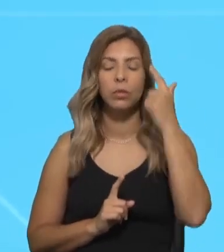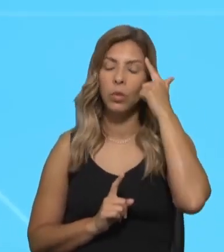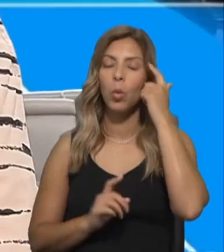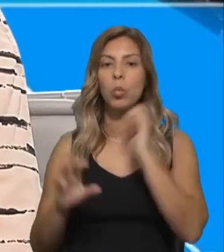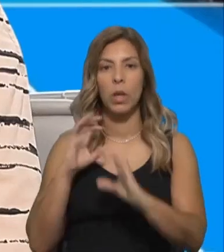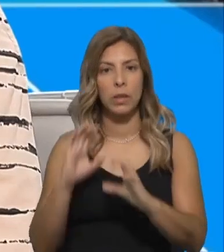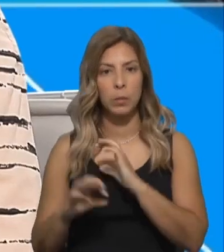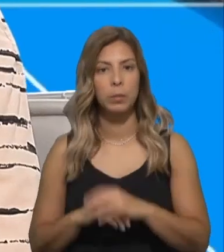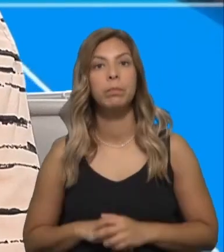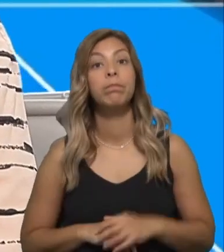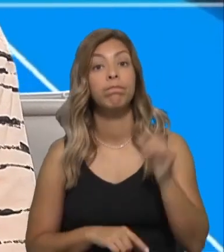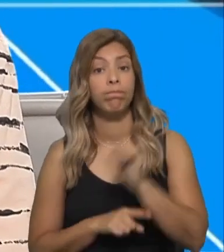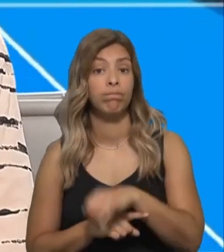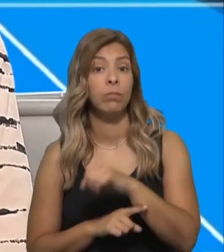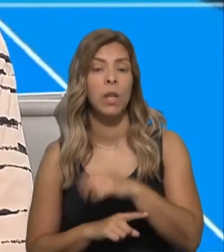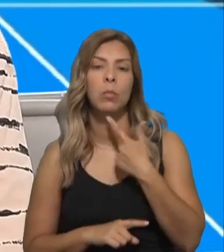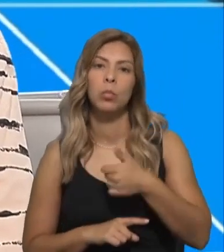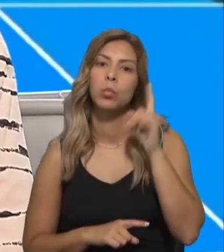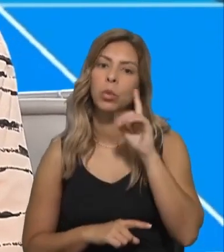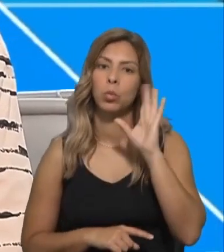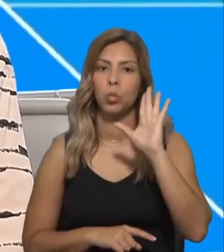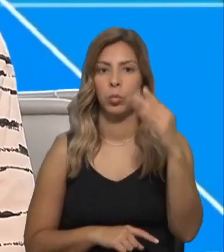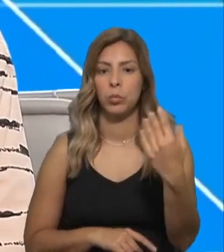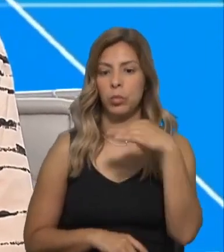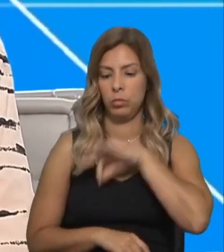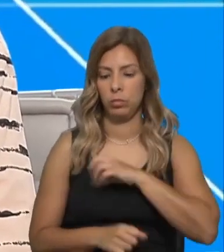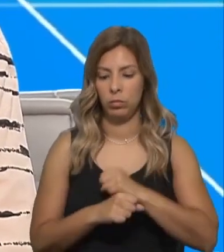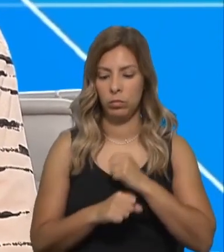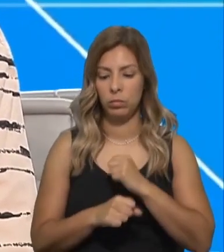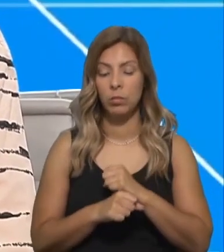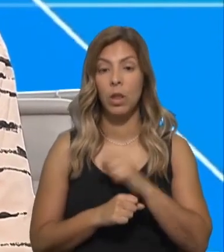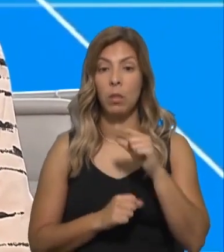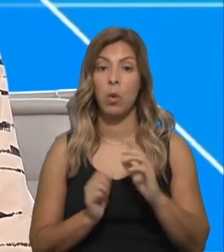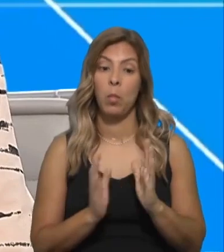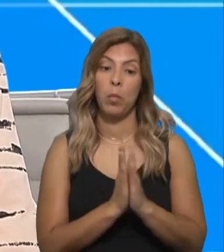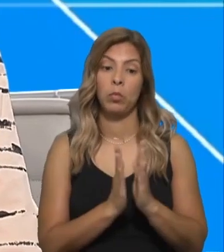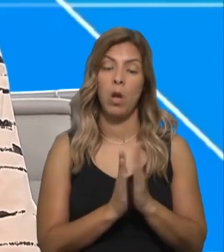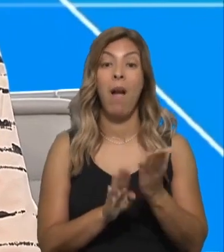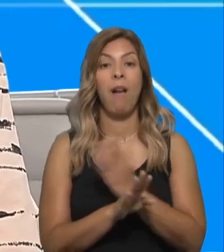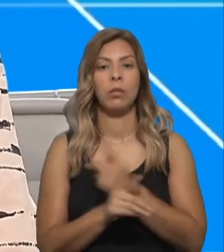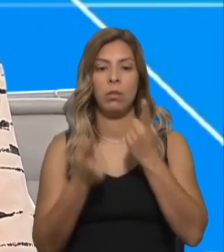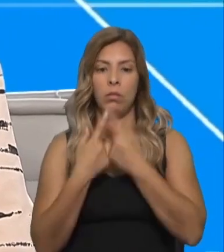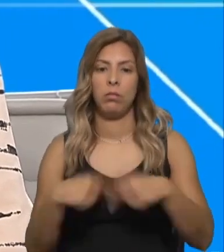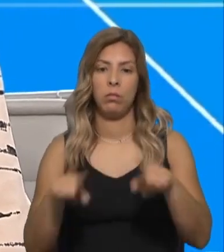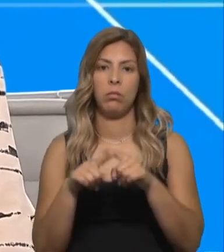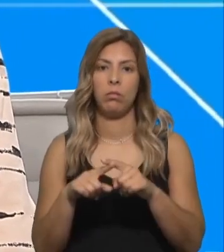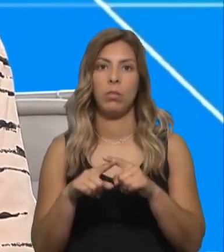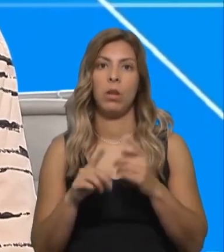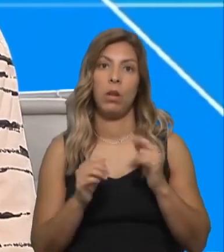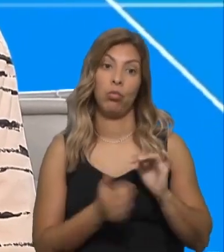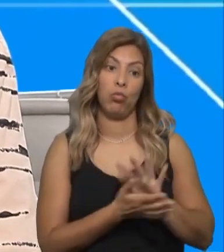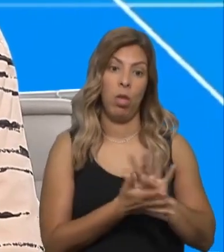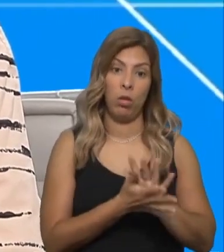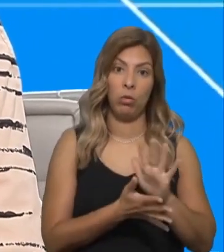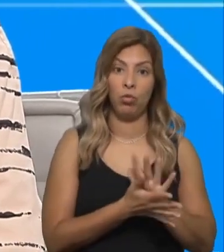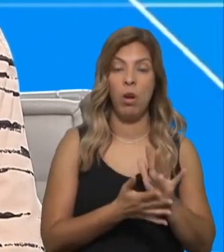mesmo a confirmação de que é fundamental na nossa profissão e que a Igreja, aliás, desde o concílio, que acarinha, enfim, a presença